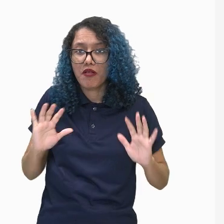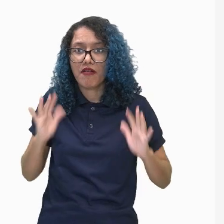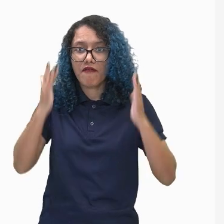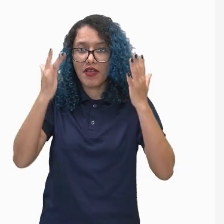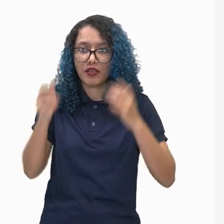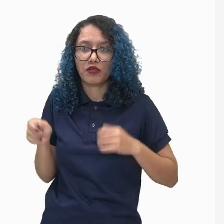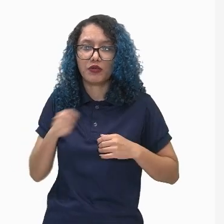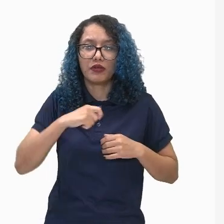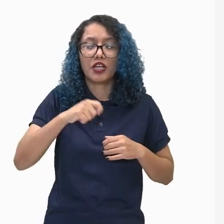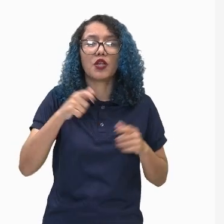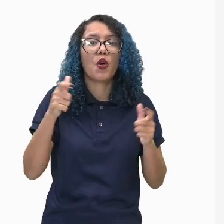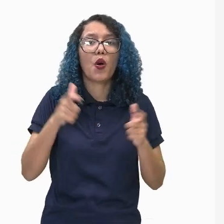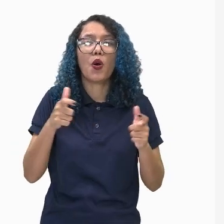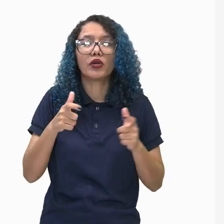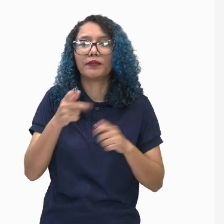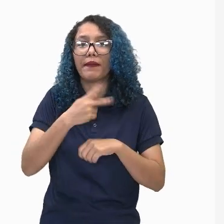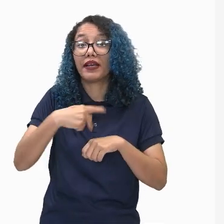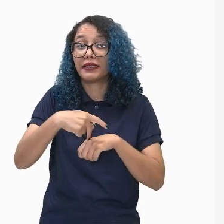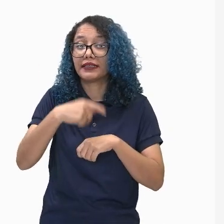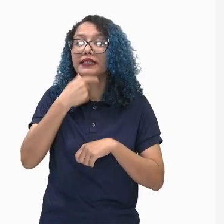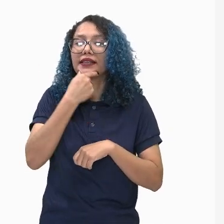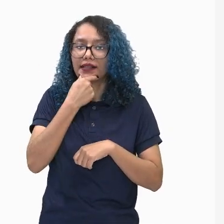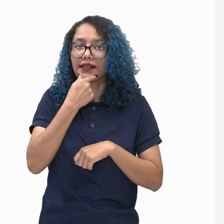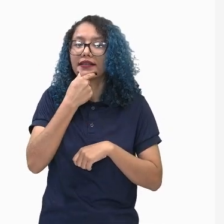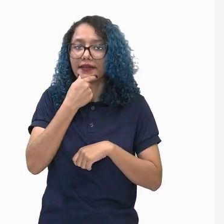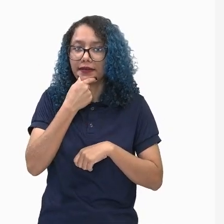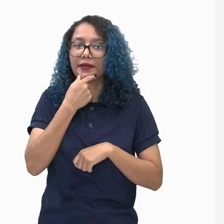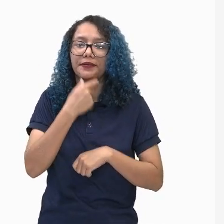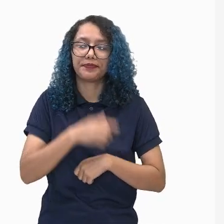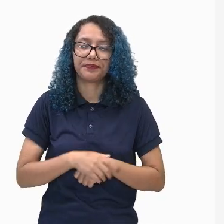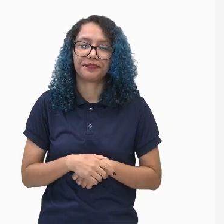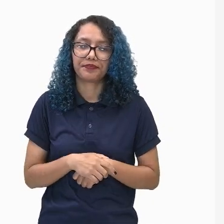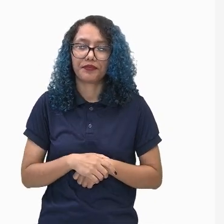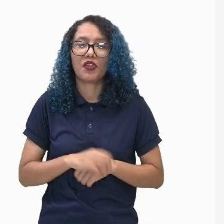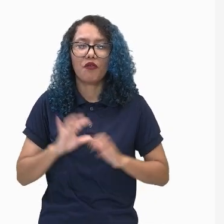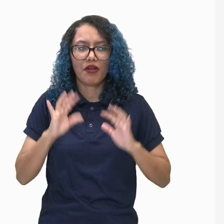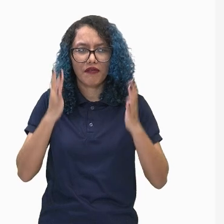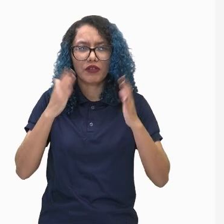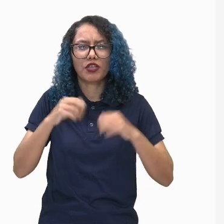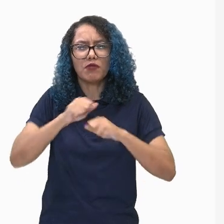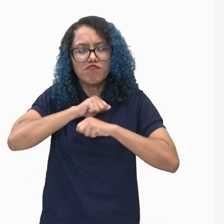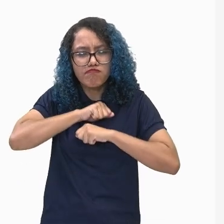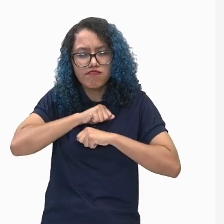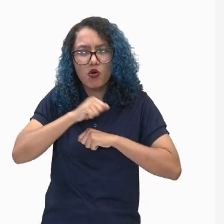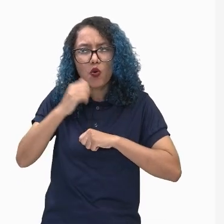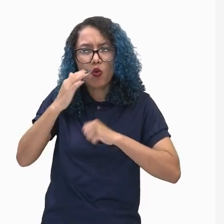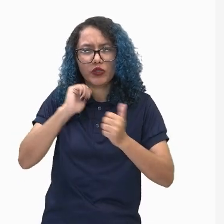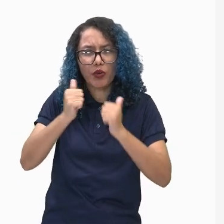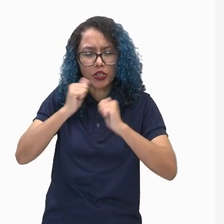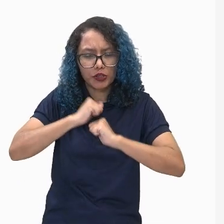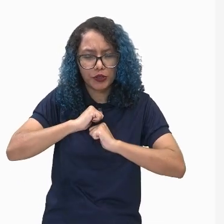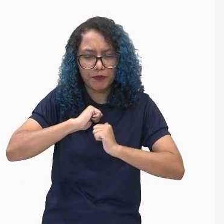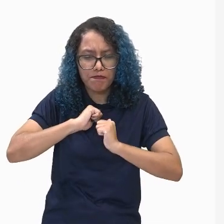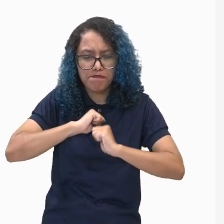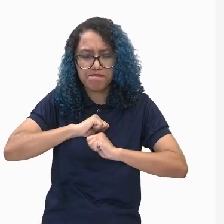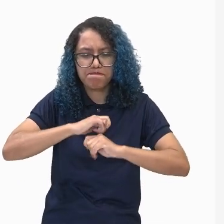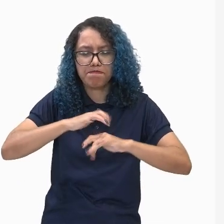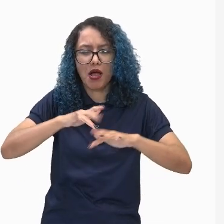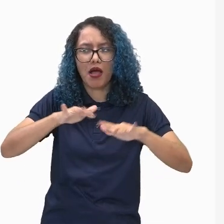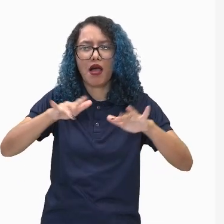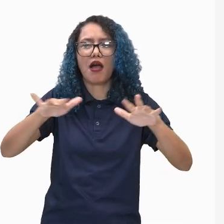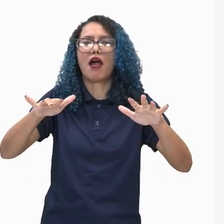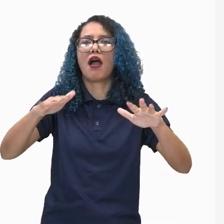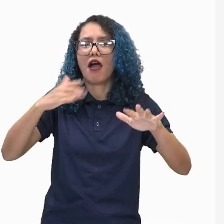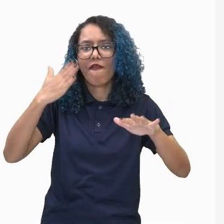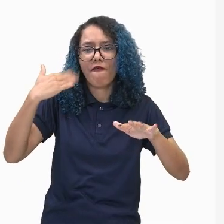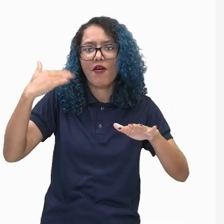na Inglaterra. Evento que ajudou a consolidar o esporte. Esse torneio, né, ele se tornou